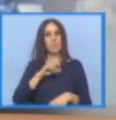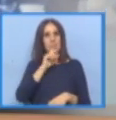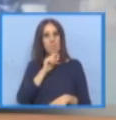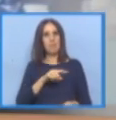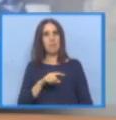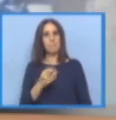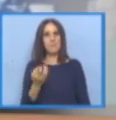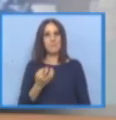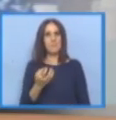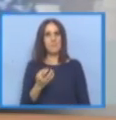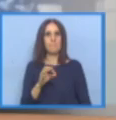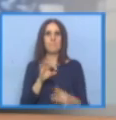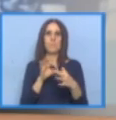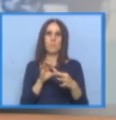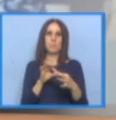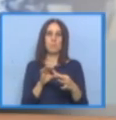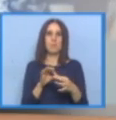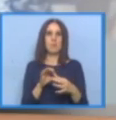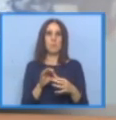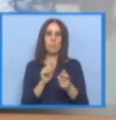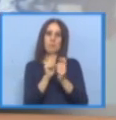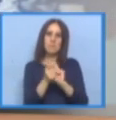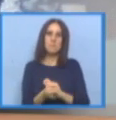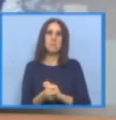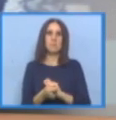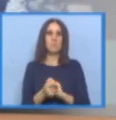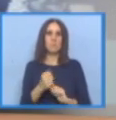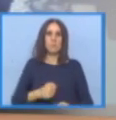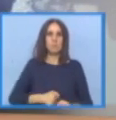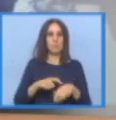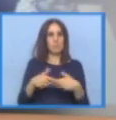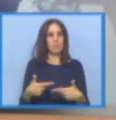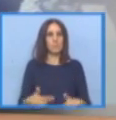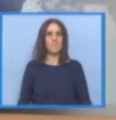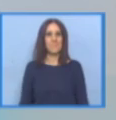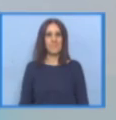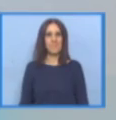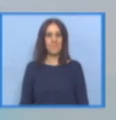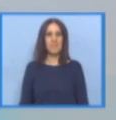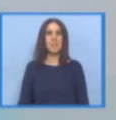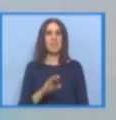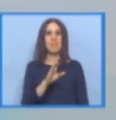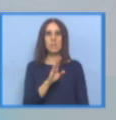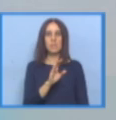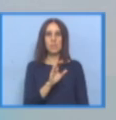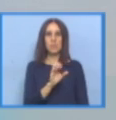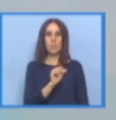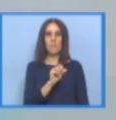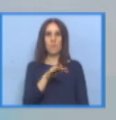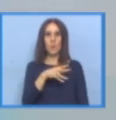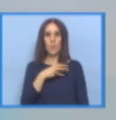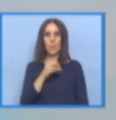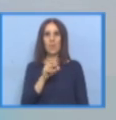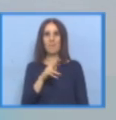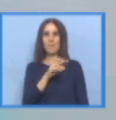capacidade para efetivamente colaborar com a redefinição do catolicismo nos dias de hoje. Gianfranco Ravasi terá sido talvez um dos primeiros